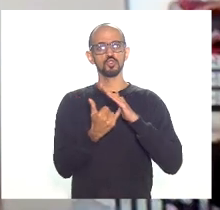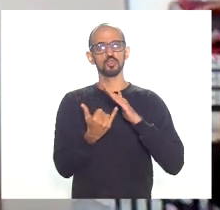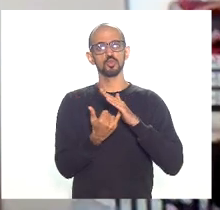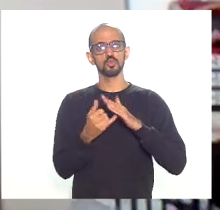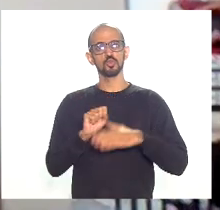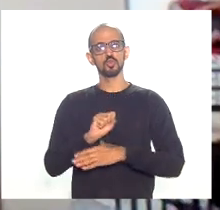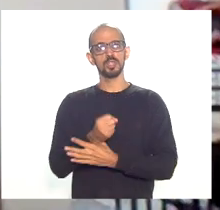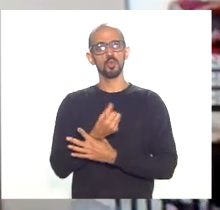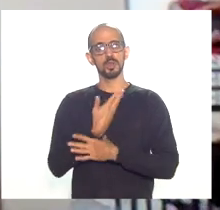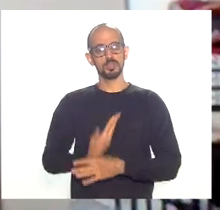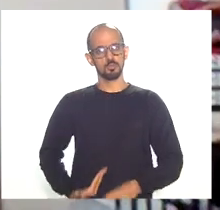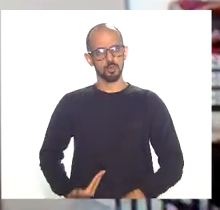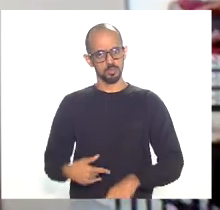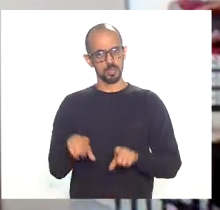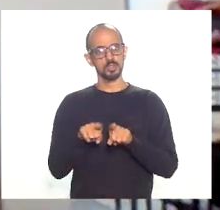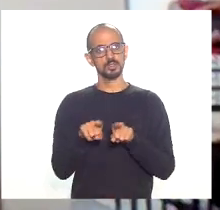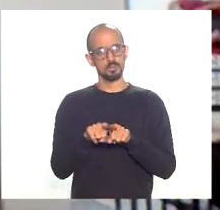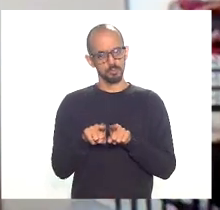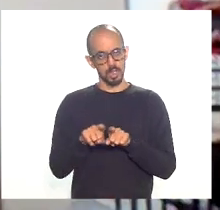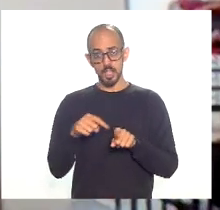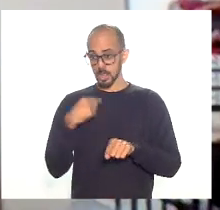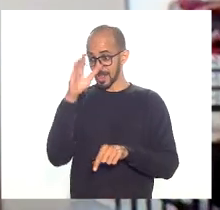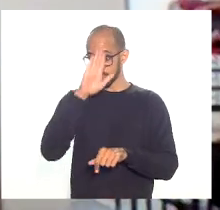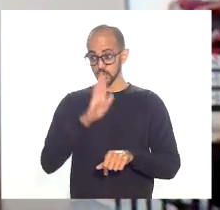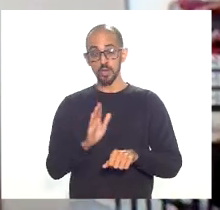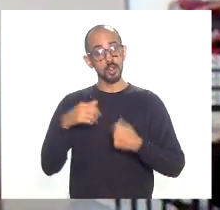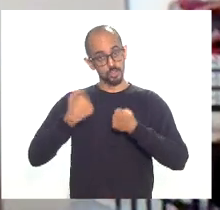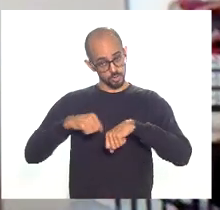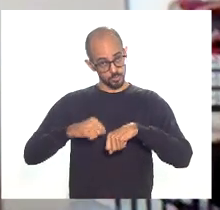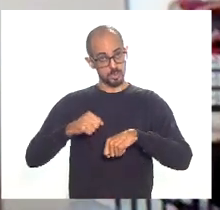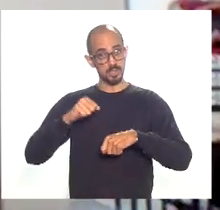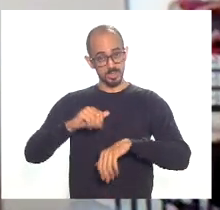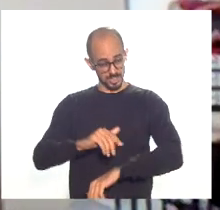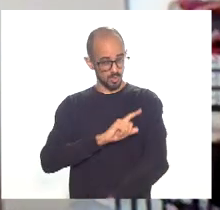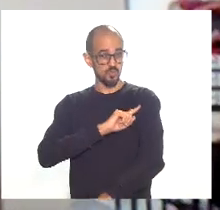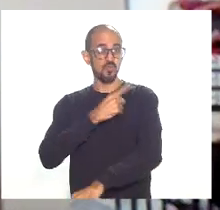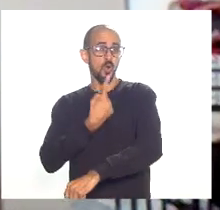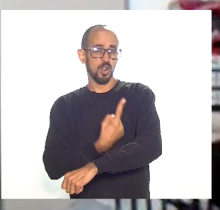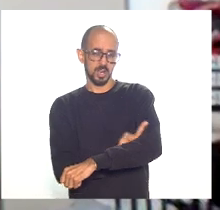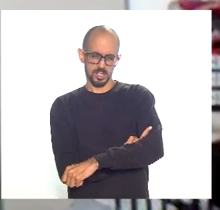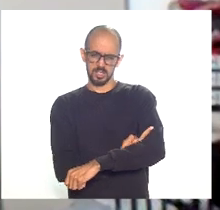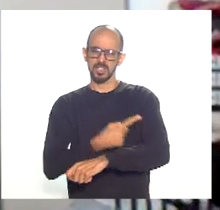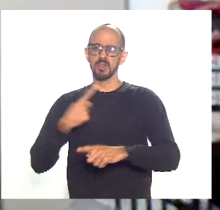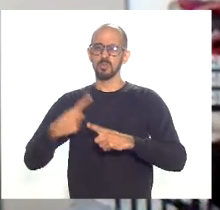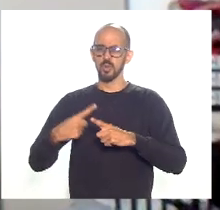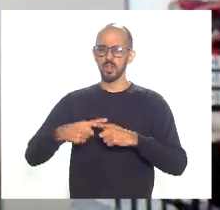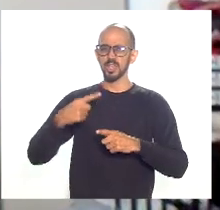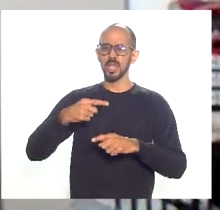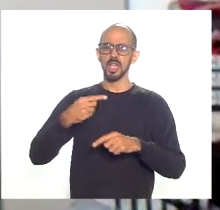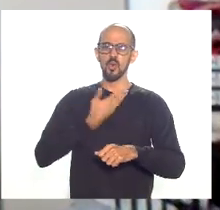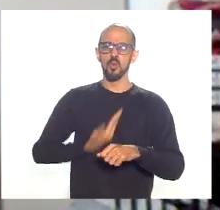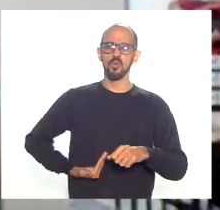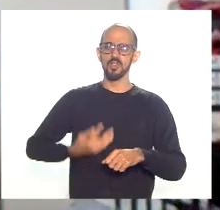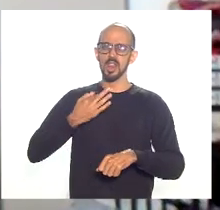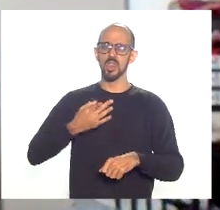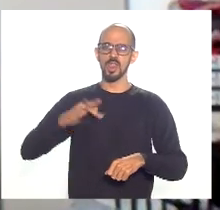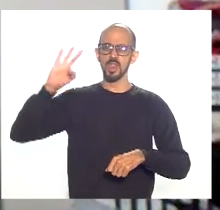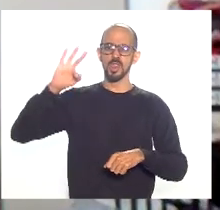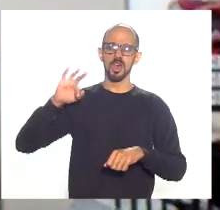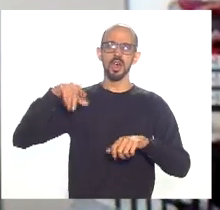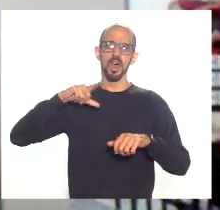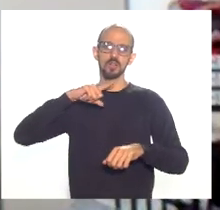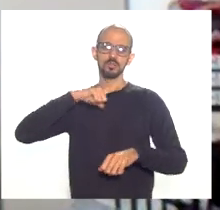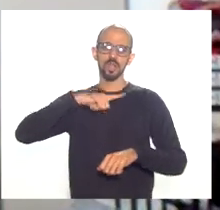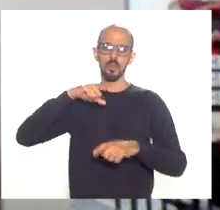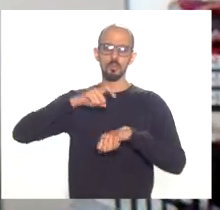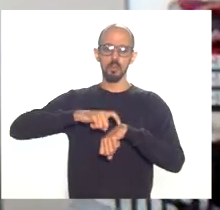nível nacional que tem que ser fortalecido, a gente a nível nacional vive um momento perigoso. O INPE, o Instituto Nacional de Pesquisas